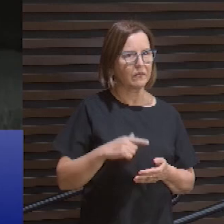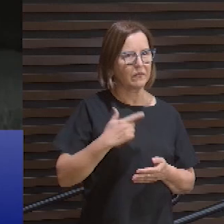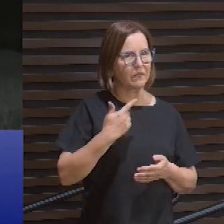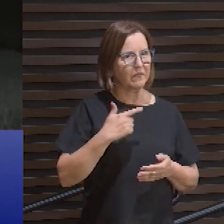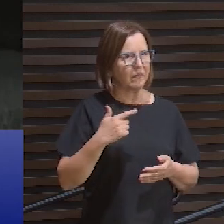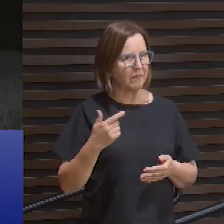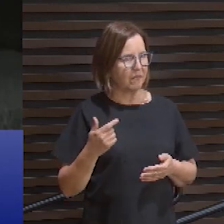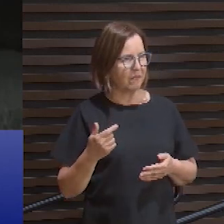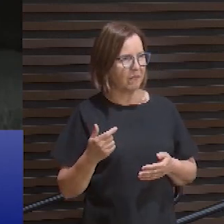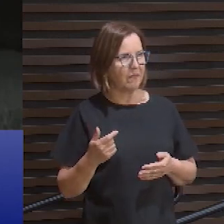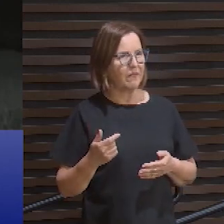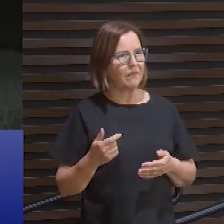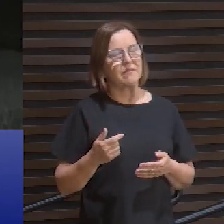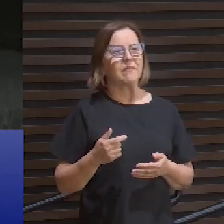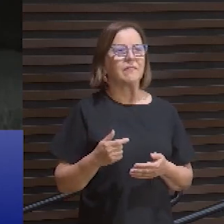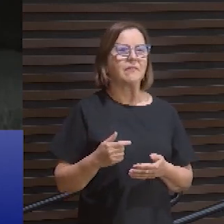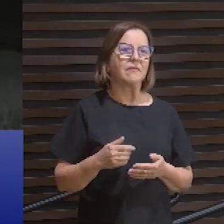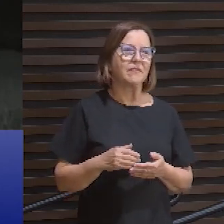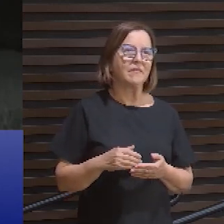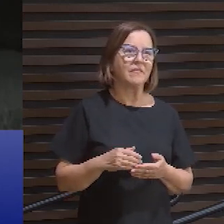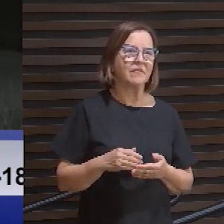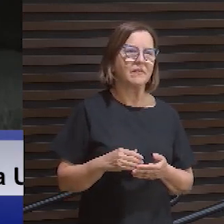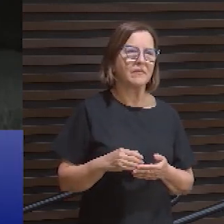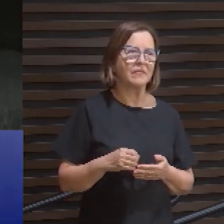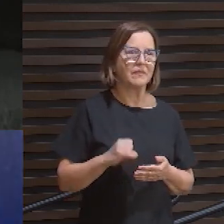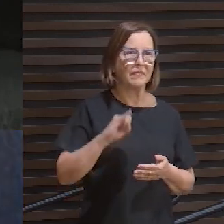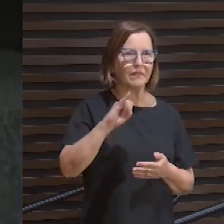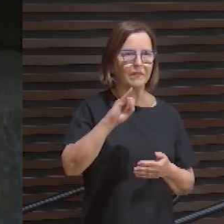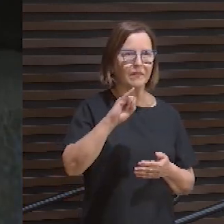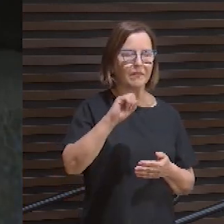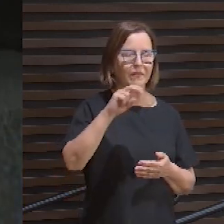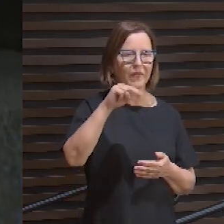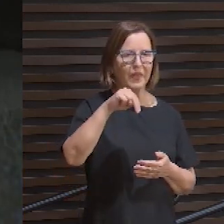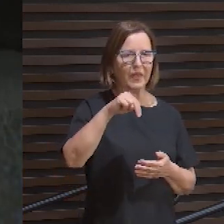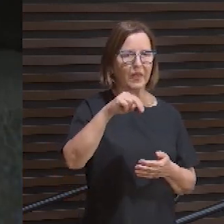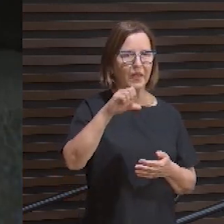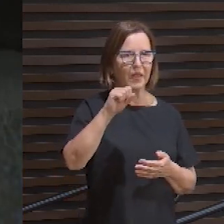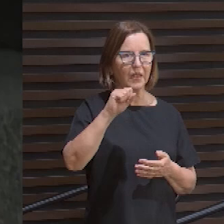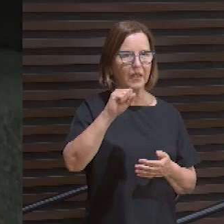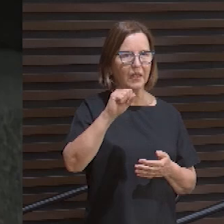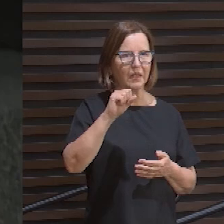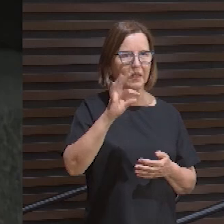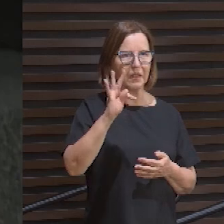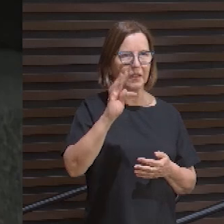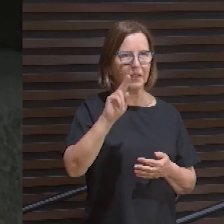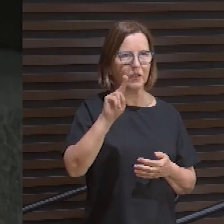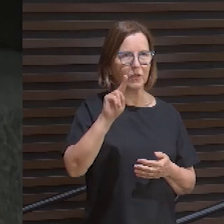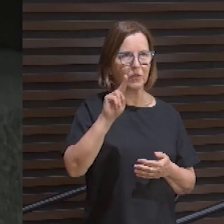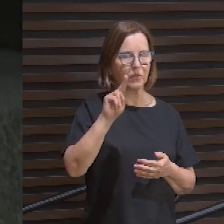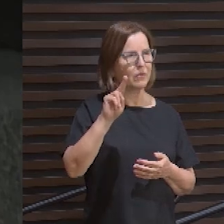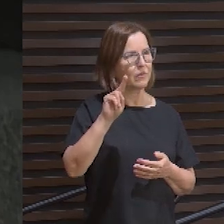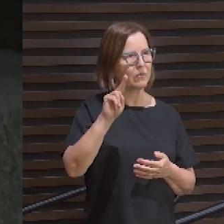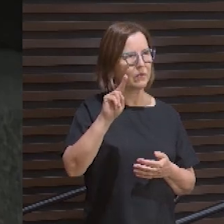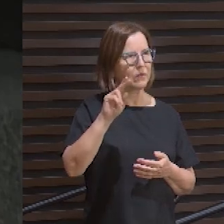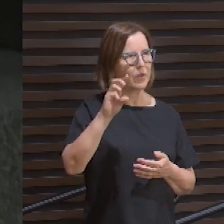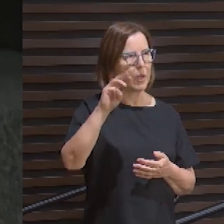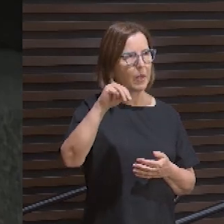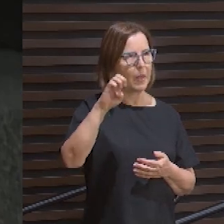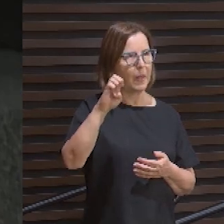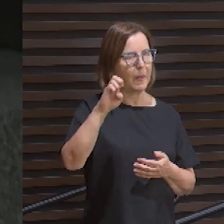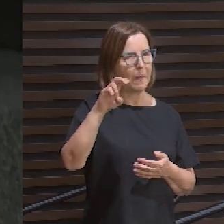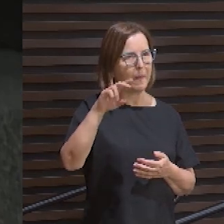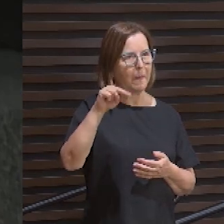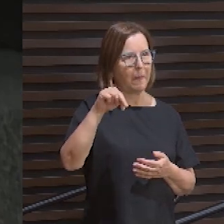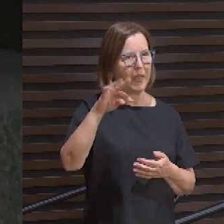de ir lá na casa do rei da Síria, que ficava a uns 600